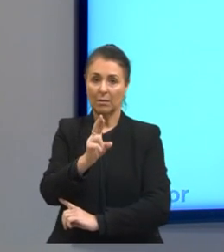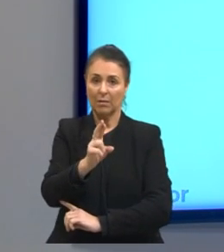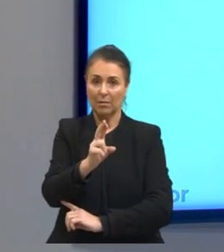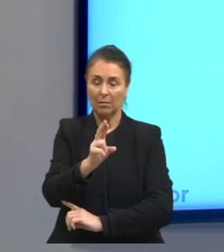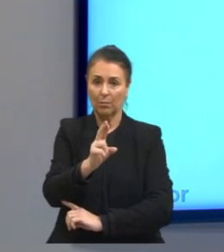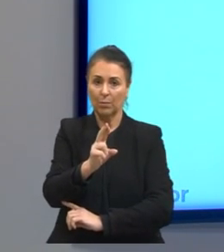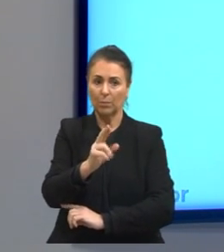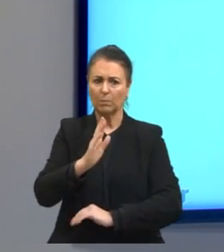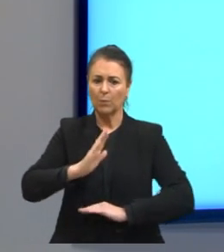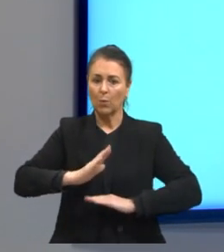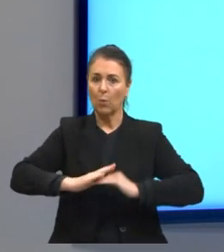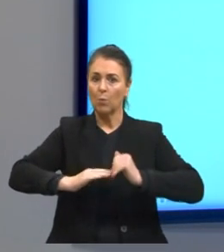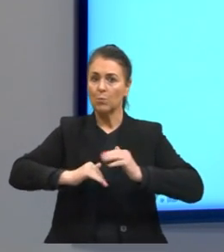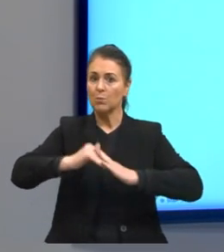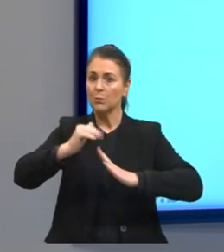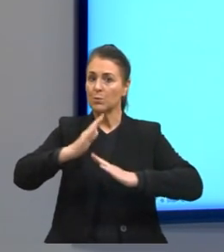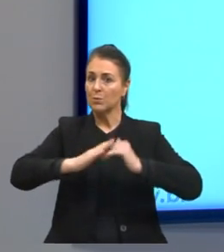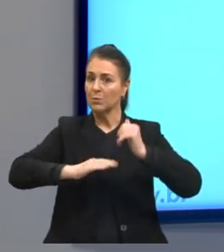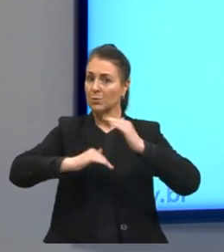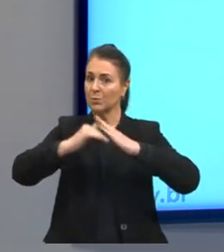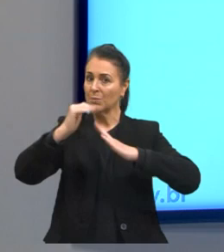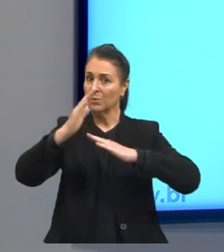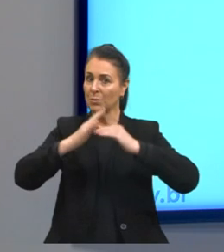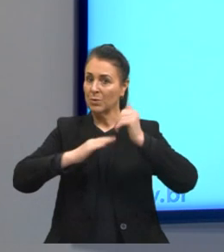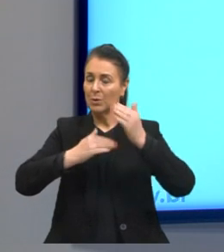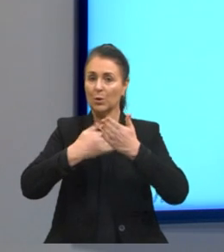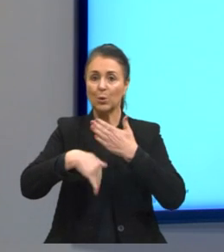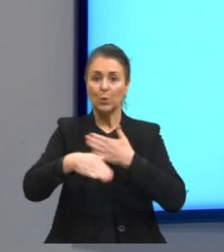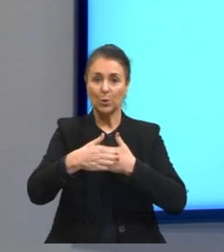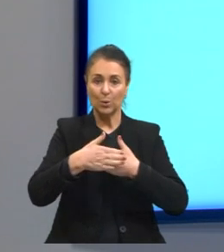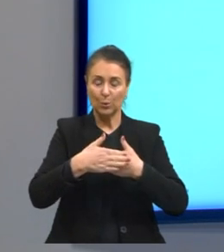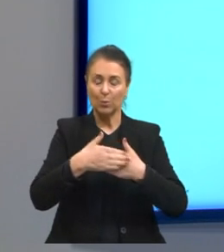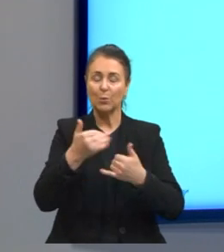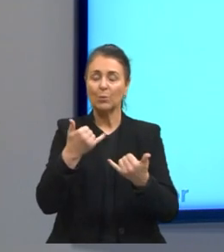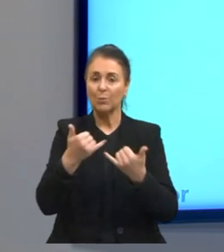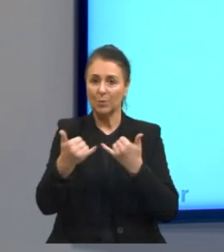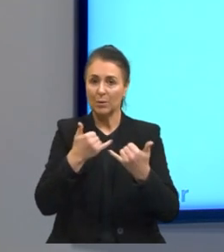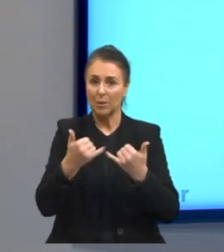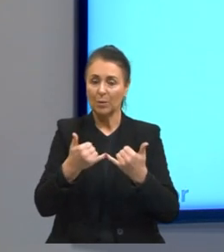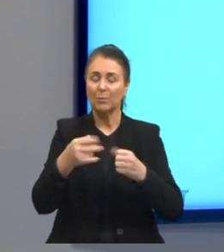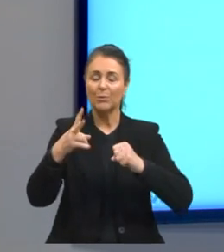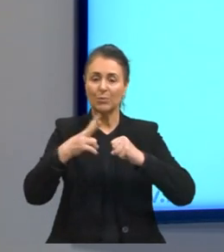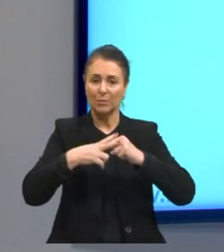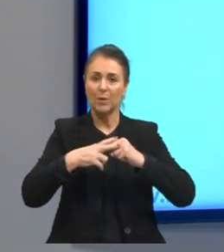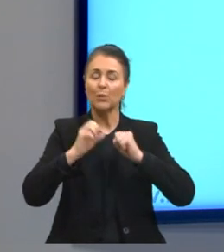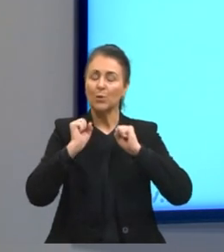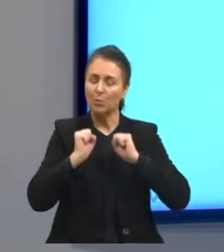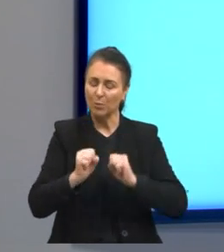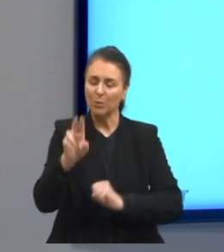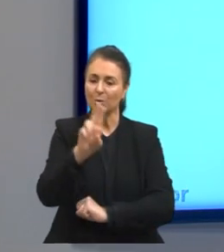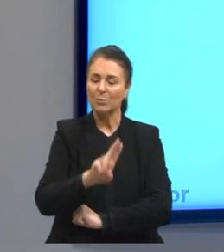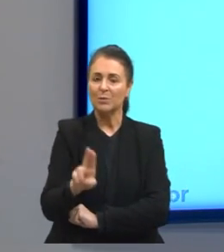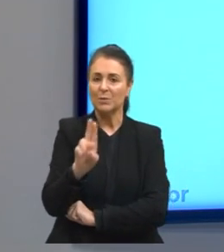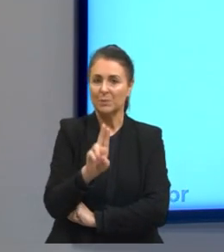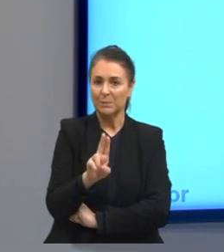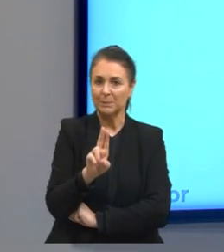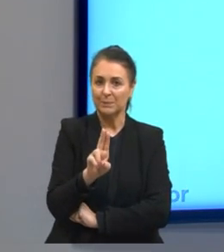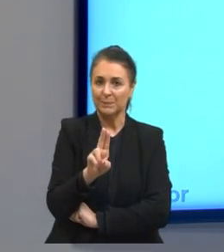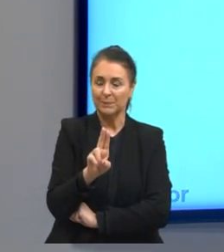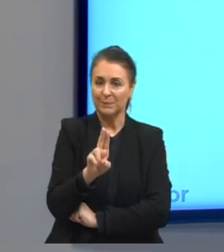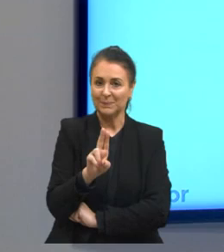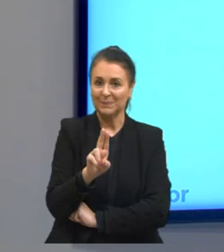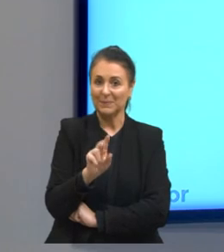construir. Tudo isso são exemplos de possibilidades de verbos que a gente pode usar. Então,